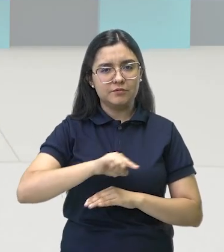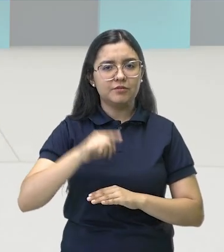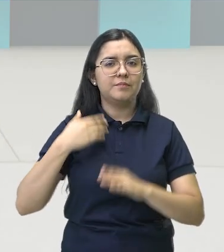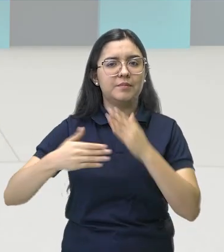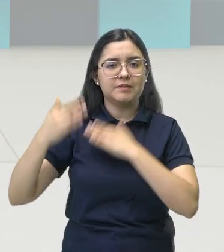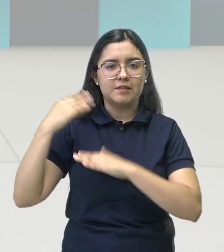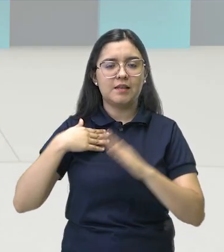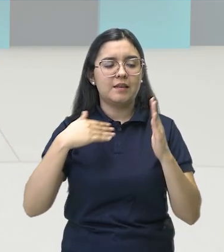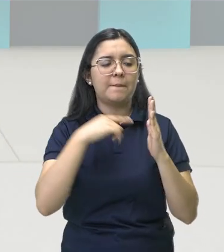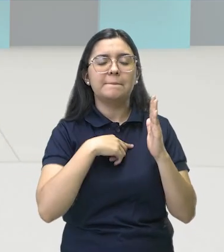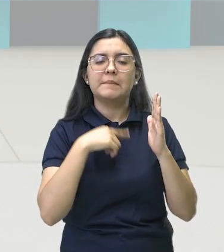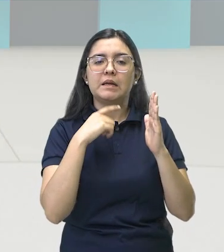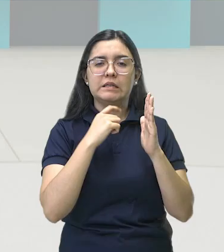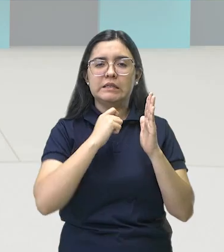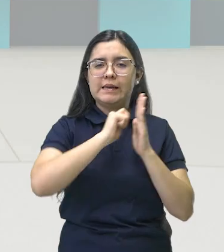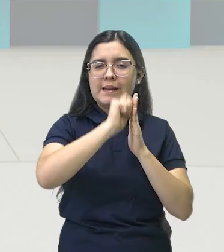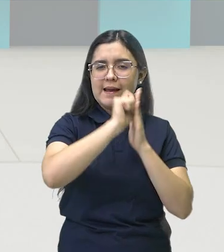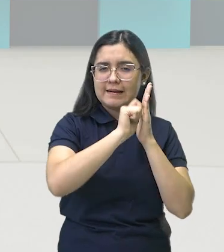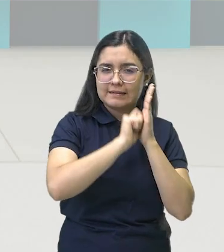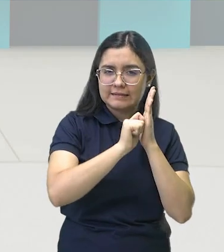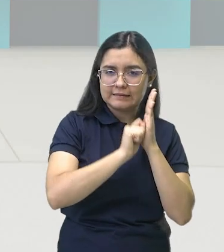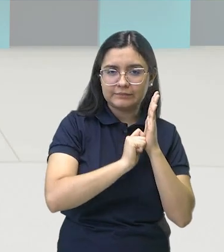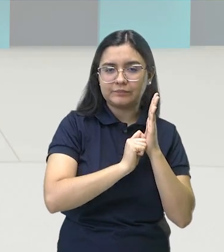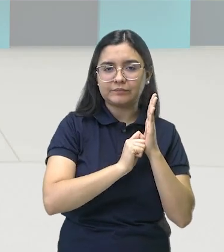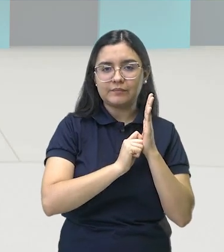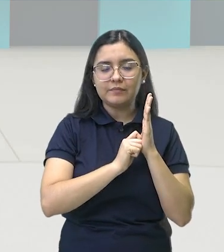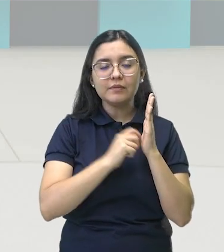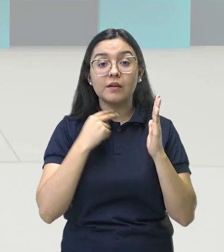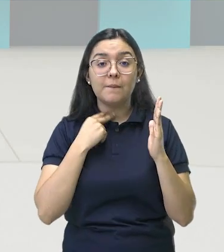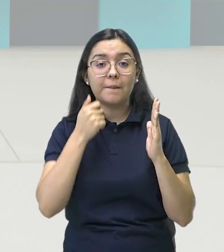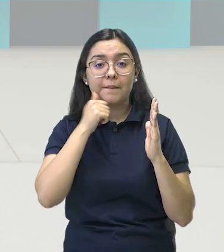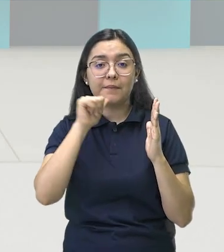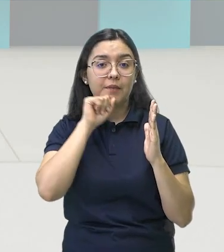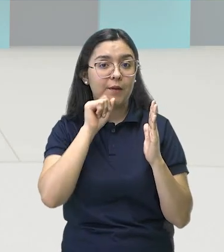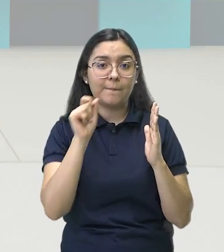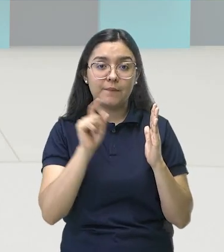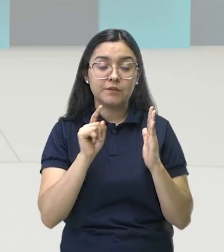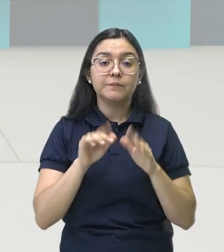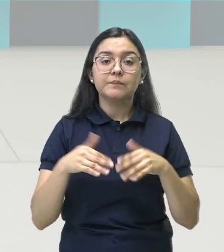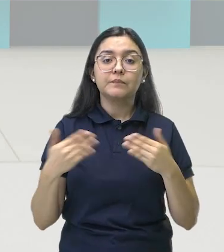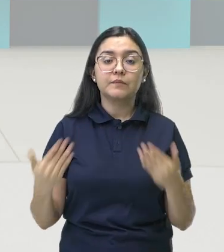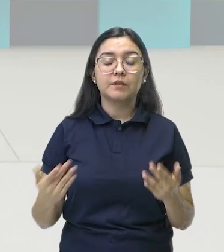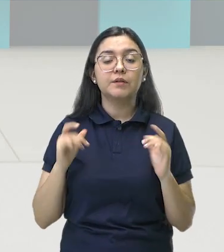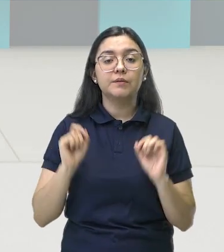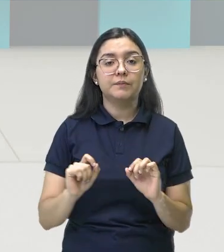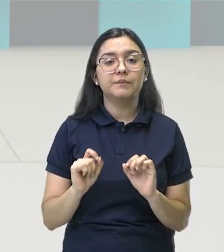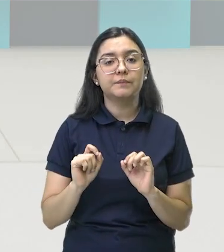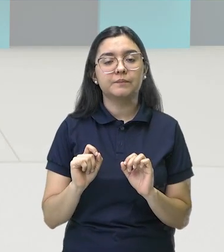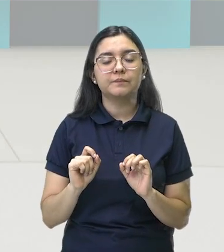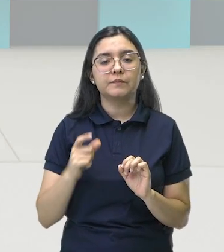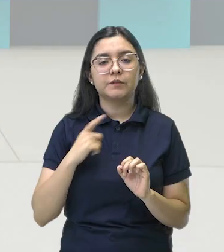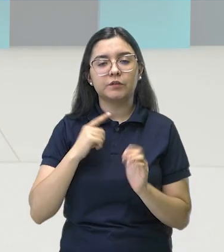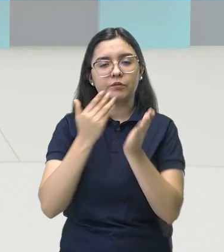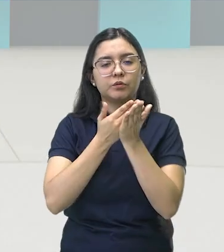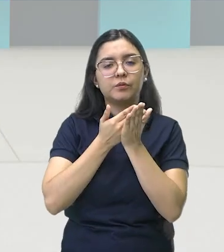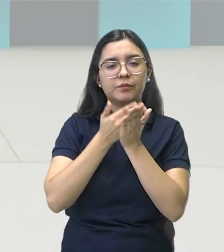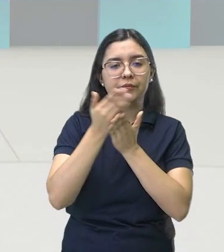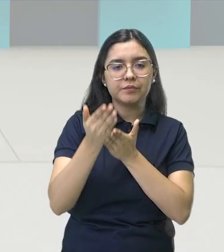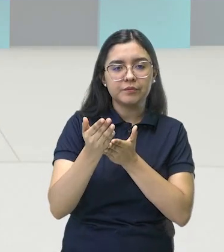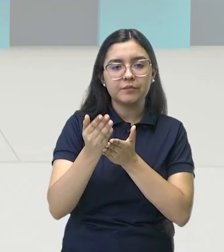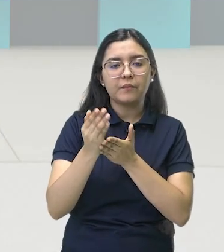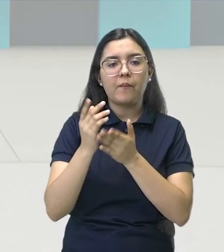sua mãe e ela ficava dizendo para você não riscar na parede. Então, quando a gente começa